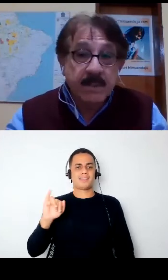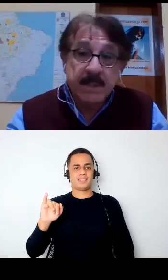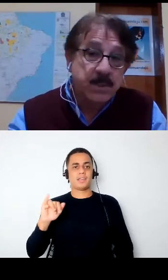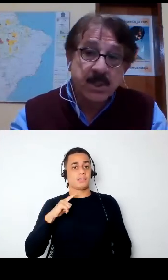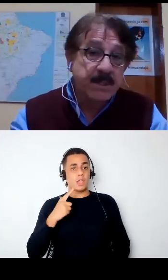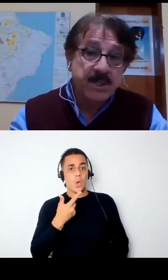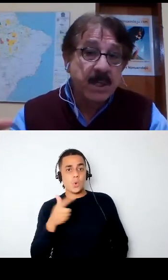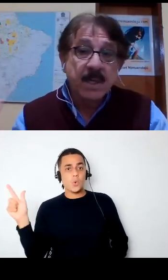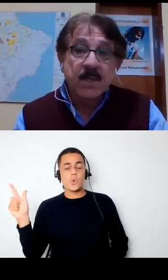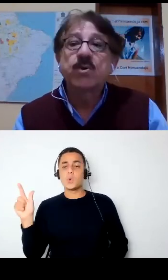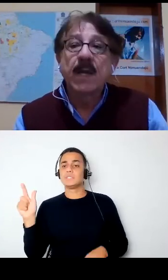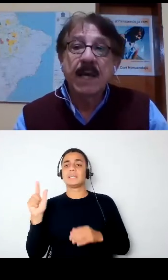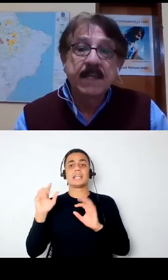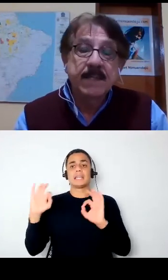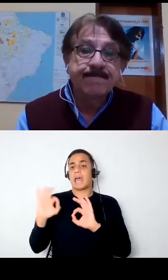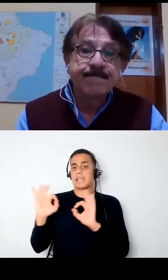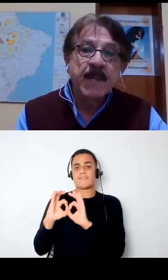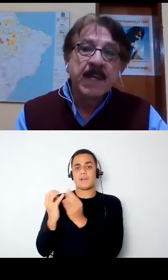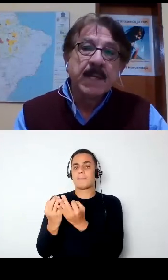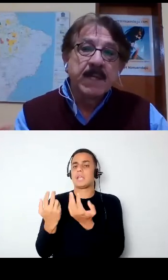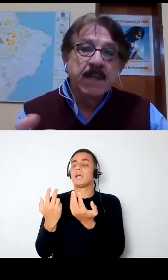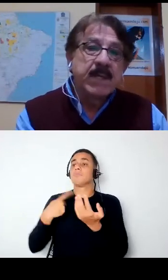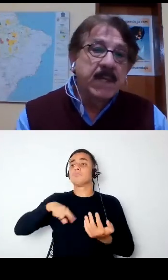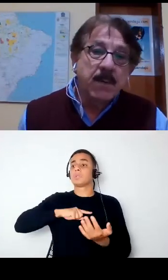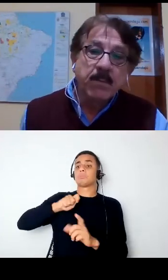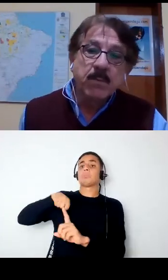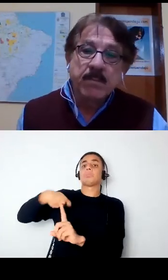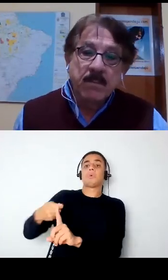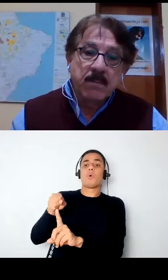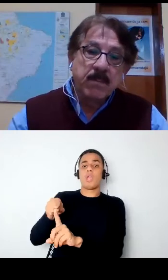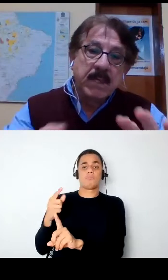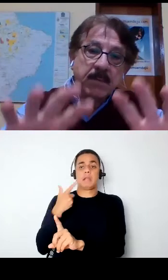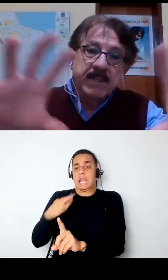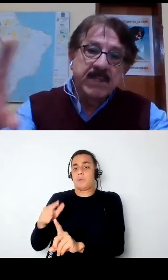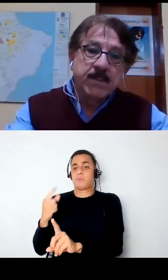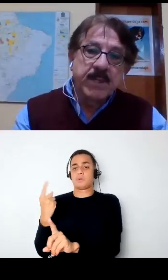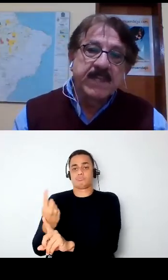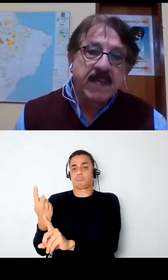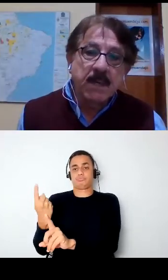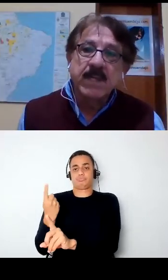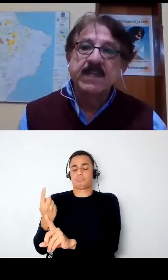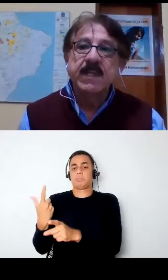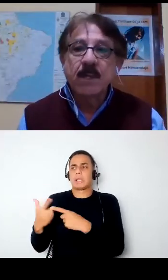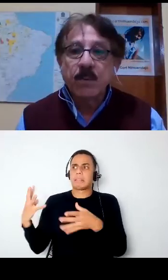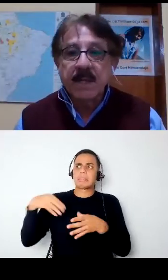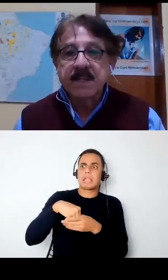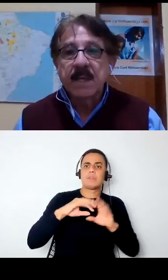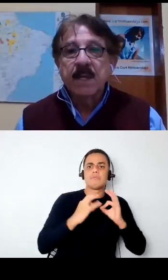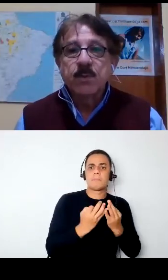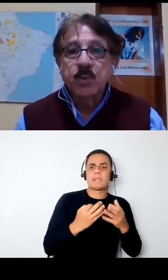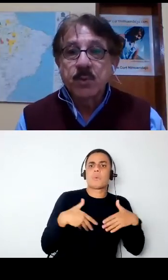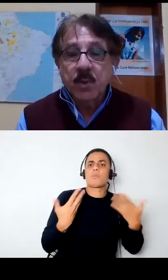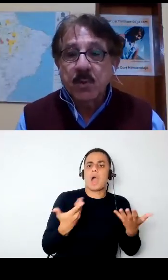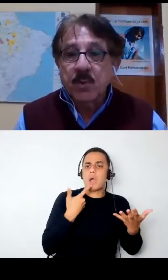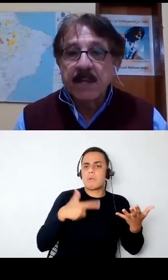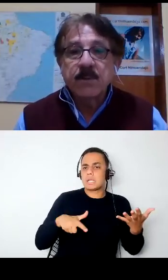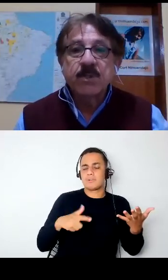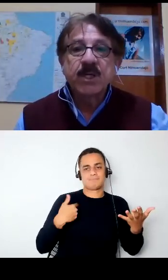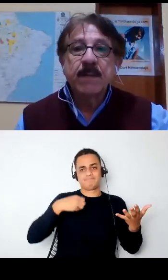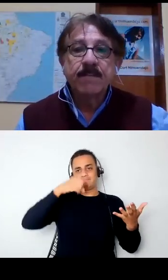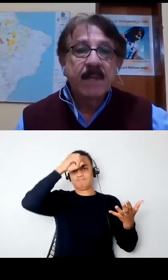são línguas que a gente chama de isoladas. Então, aqui é uma distribuição das línguas do